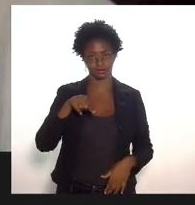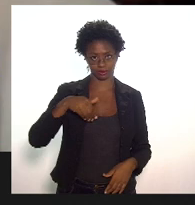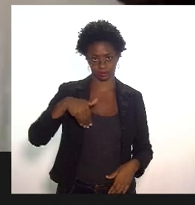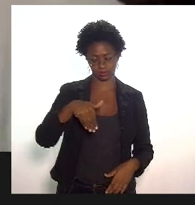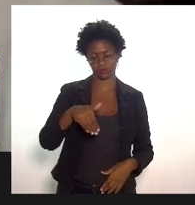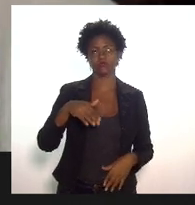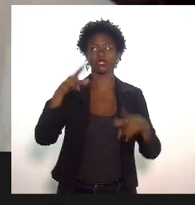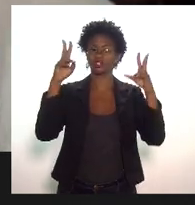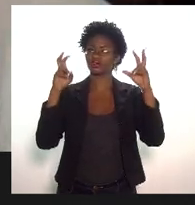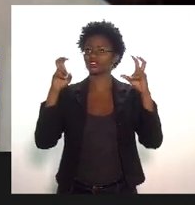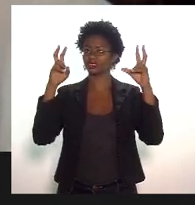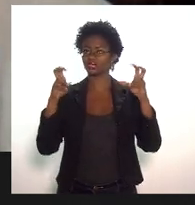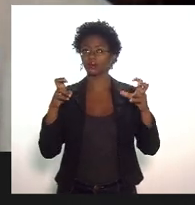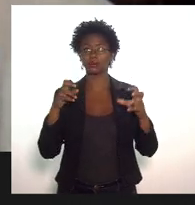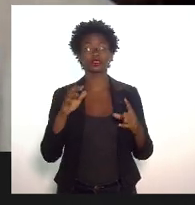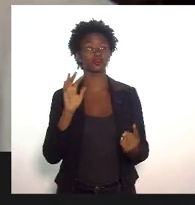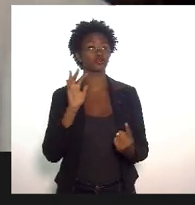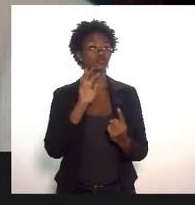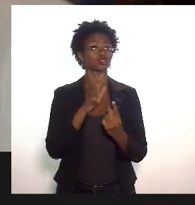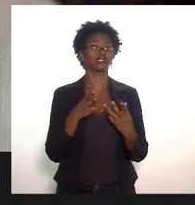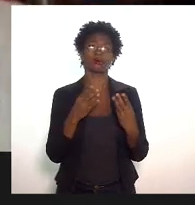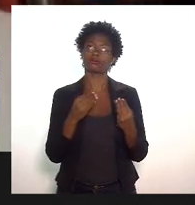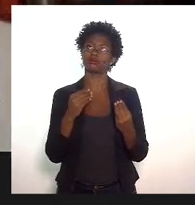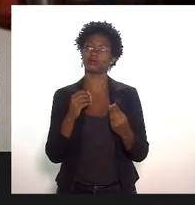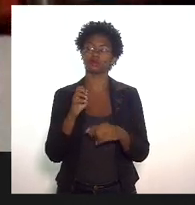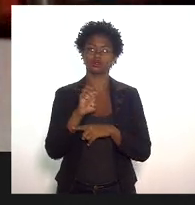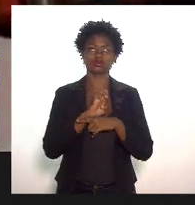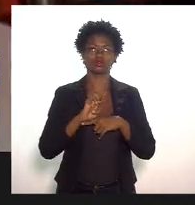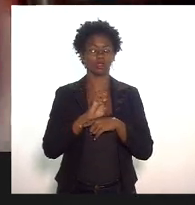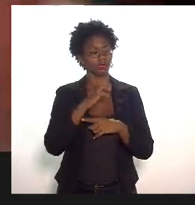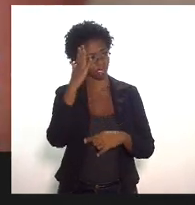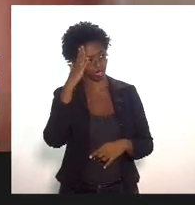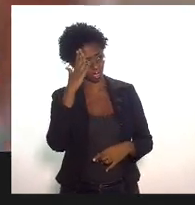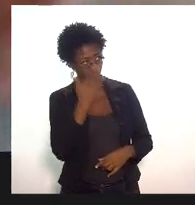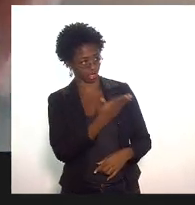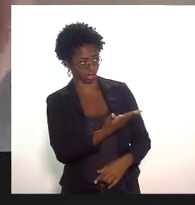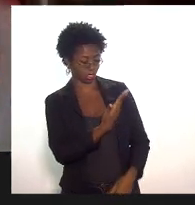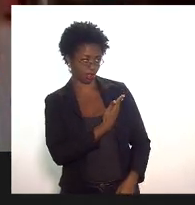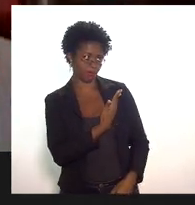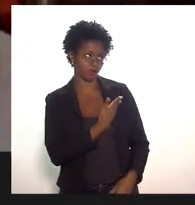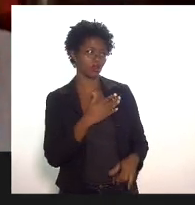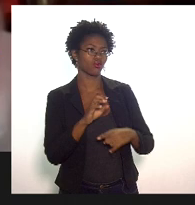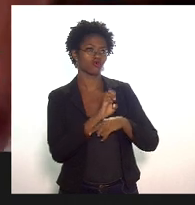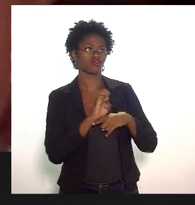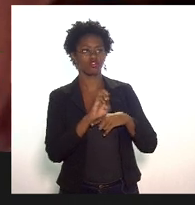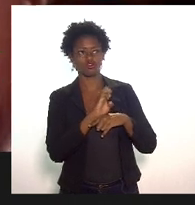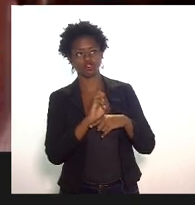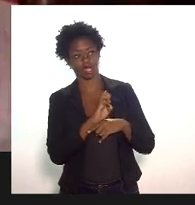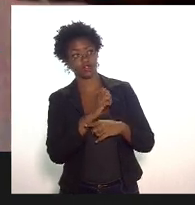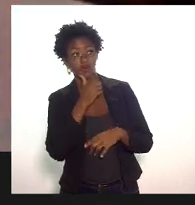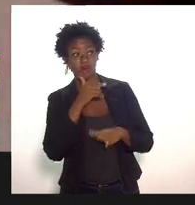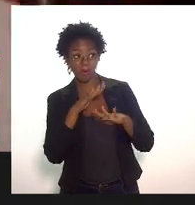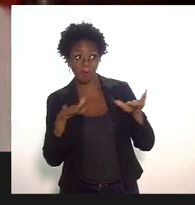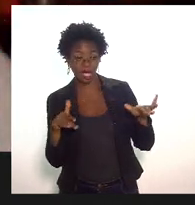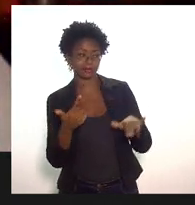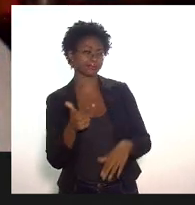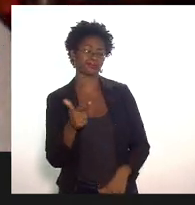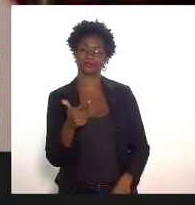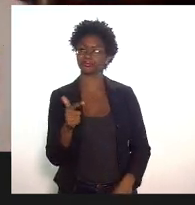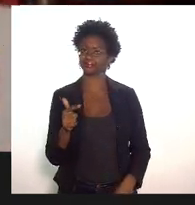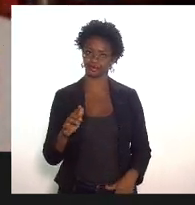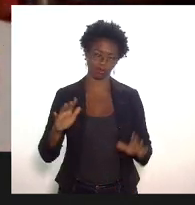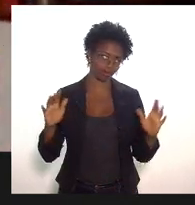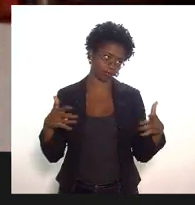que mexe muito com o nosso estado. Eu sei que um amigo é de um estado que não tem mar, não tem